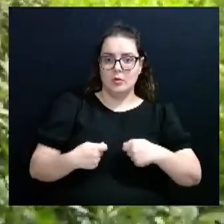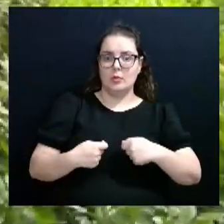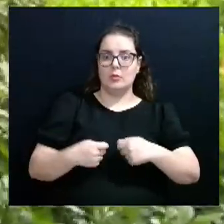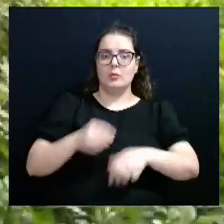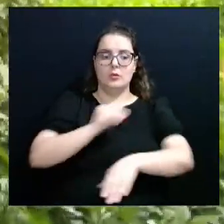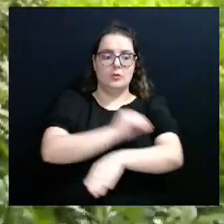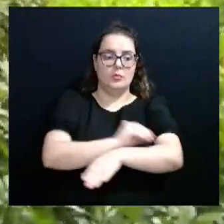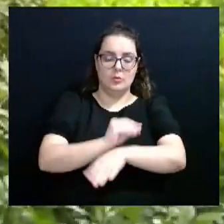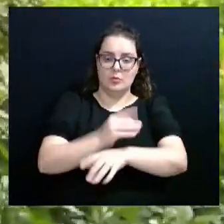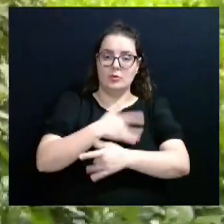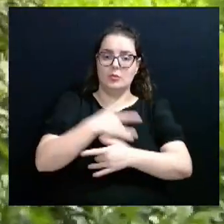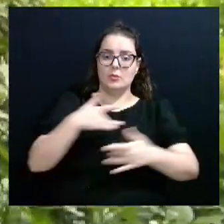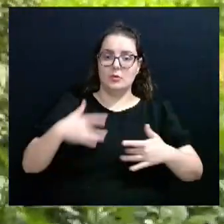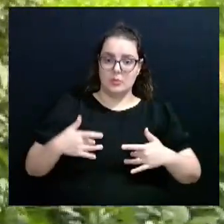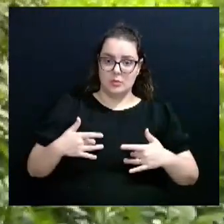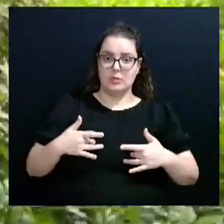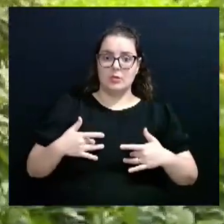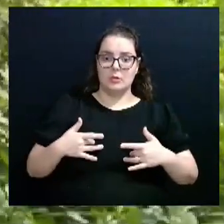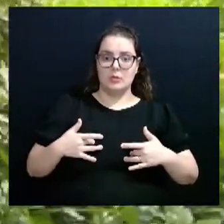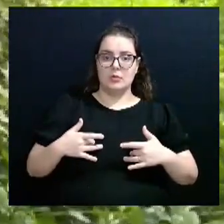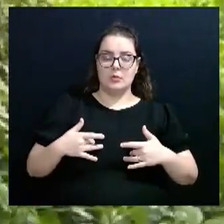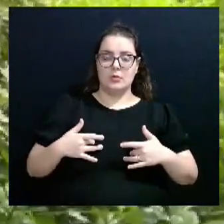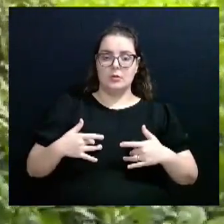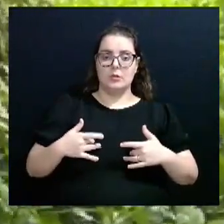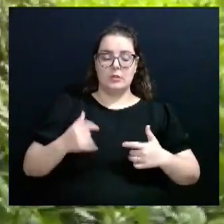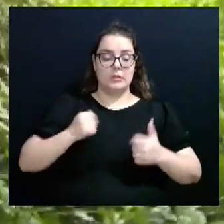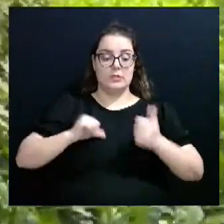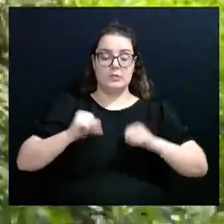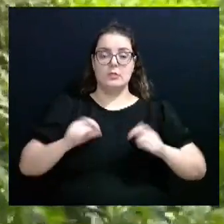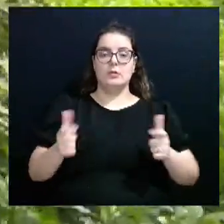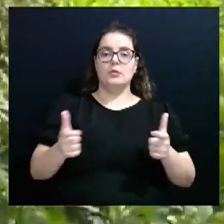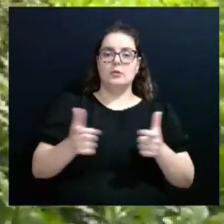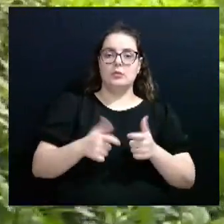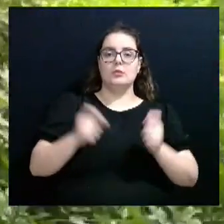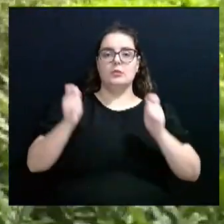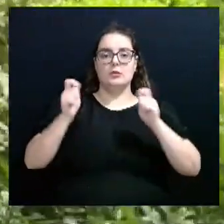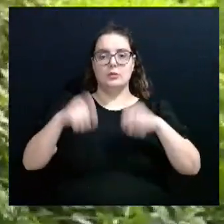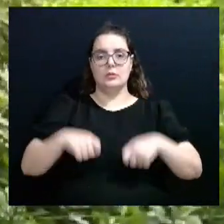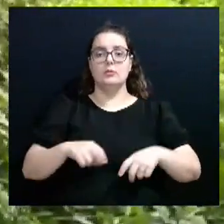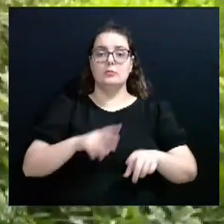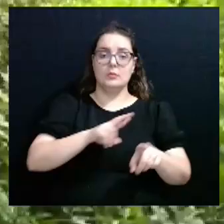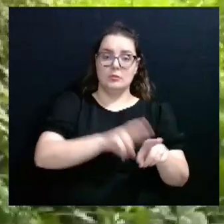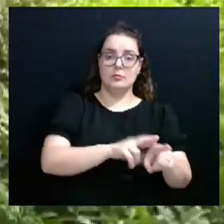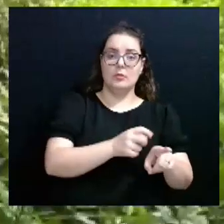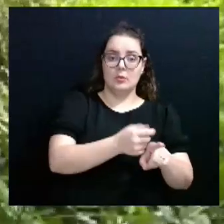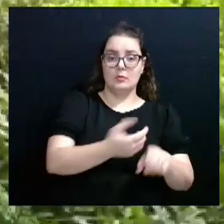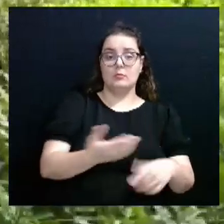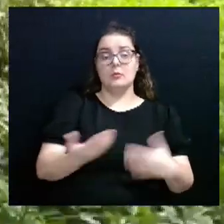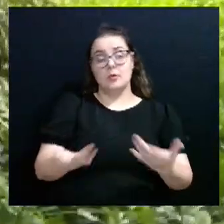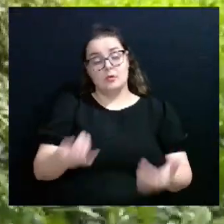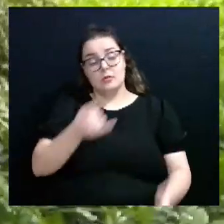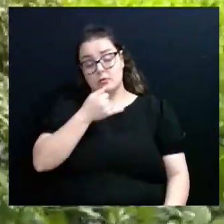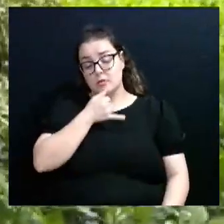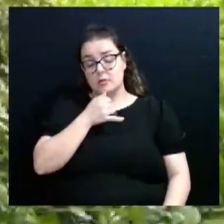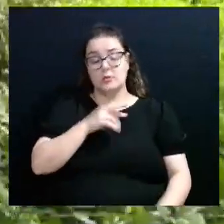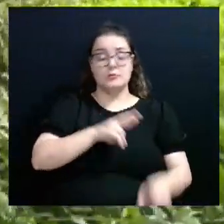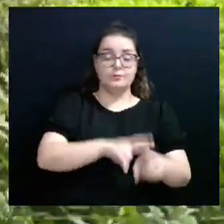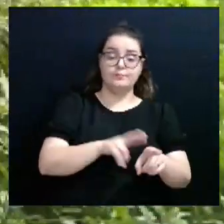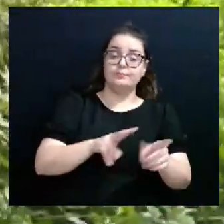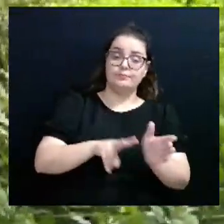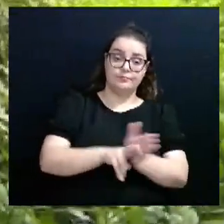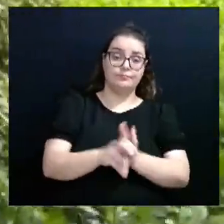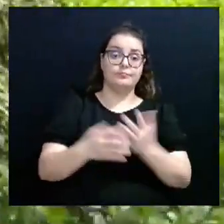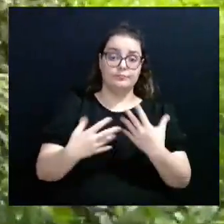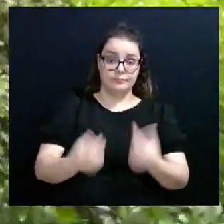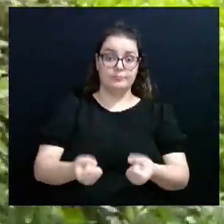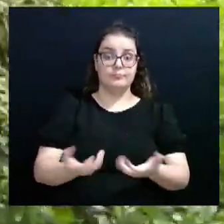e aplacar essa ansiedade da possibilidade do câncer. E quando, infelizmente, o câncer é diagnosticado, e a gente viu, né, que a cada